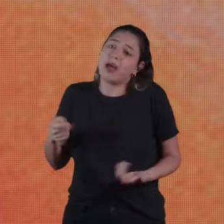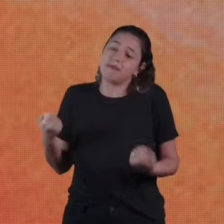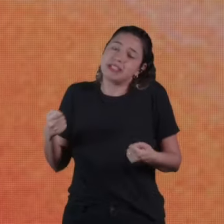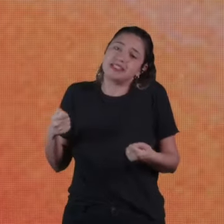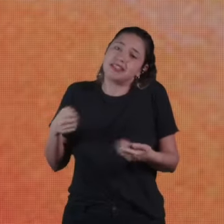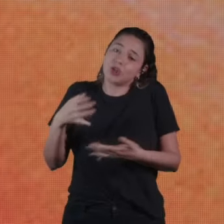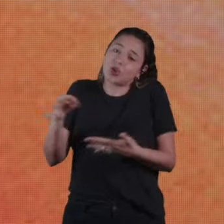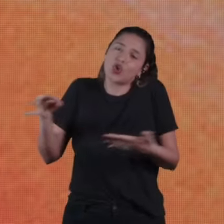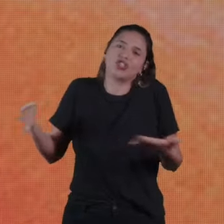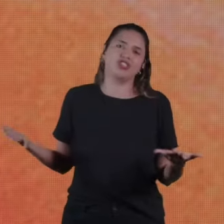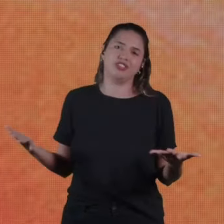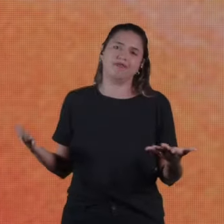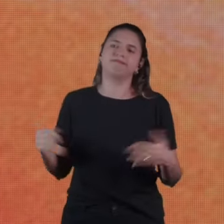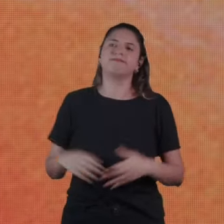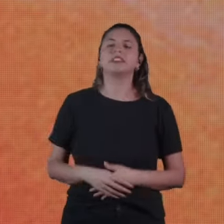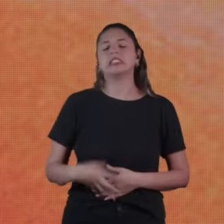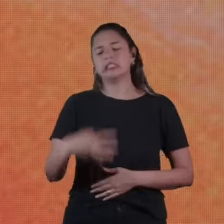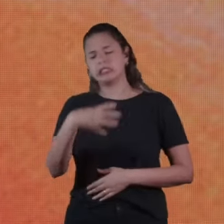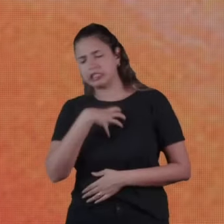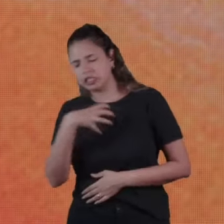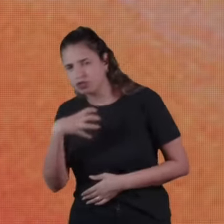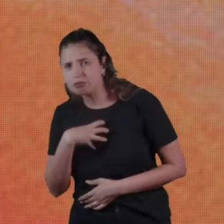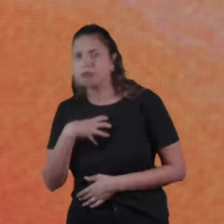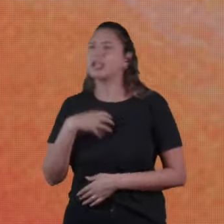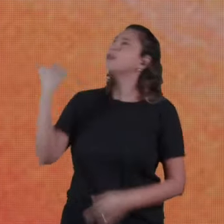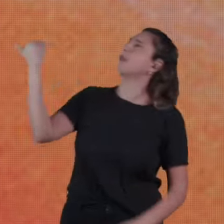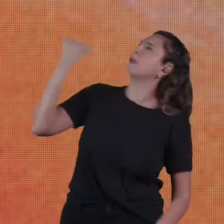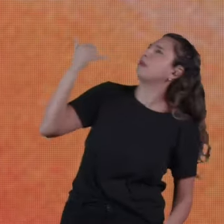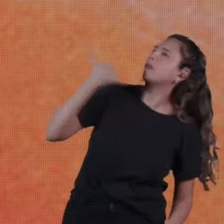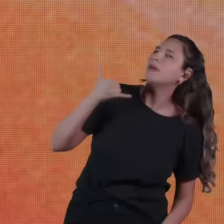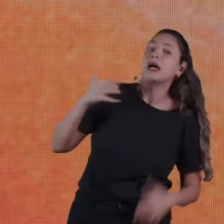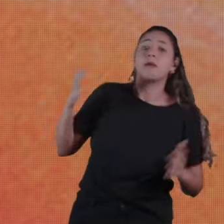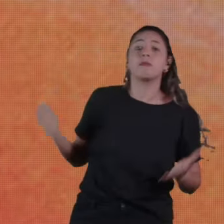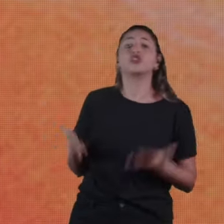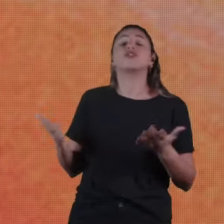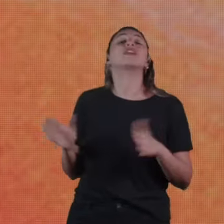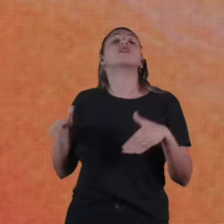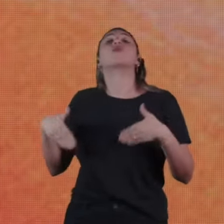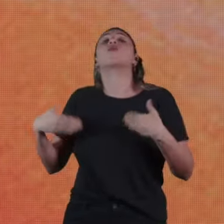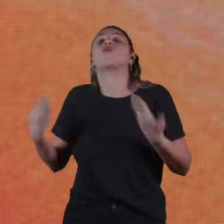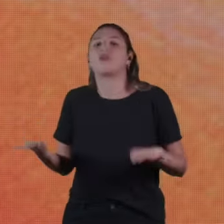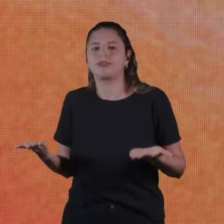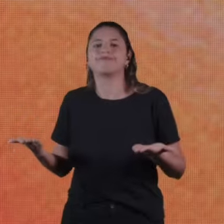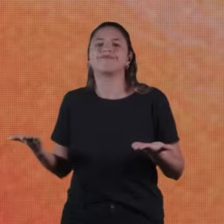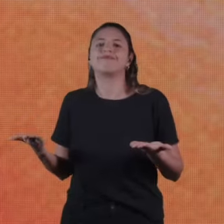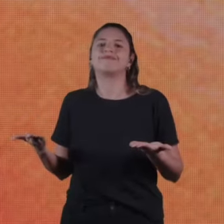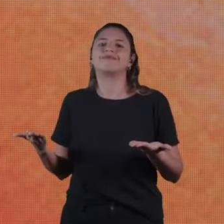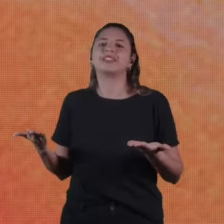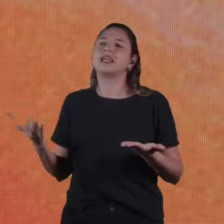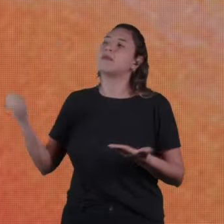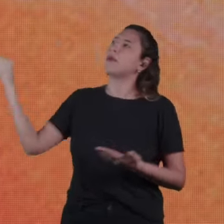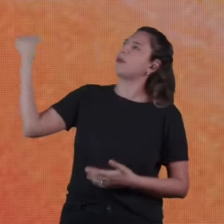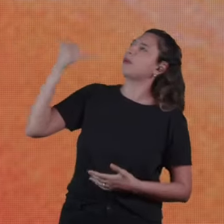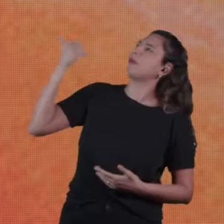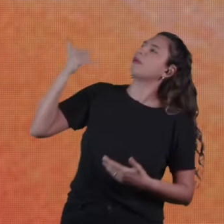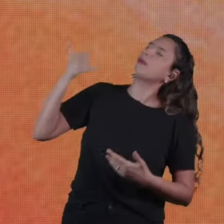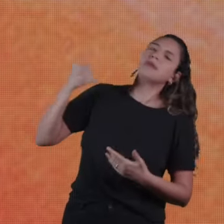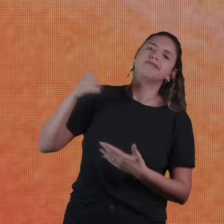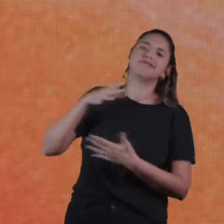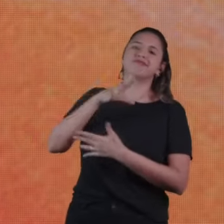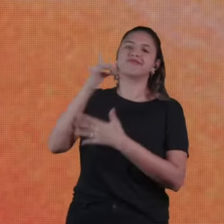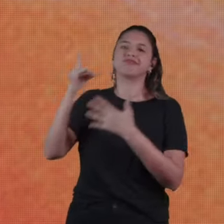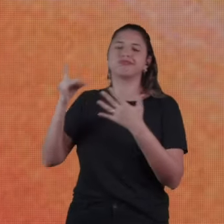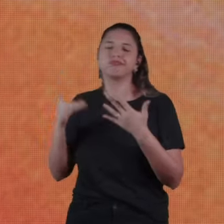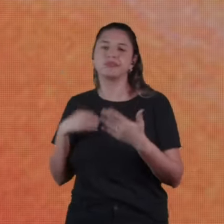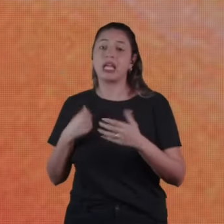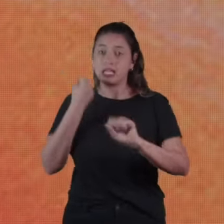outra pessoa. Fala sobre seus sentimentos, pensamentos, motivações. Fala sobre todas as coisas. O